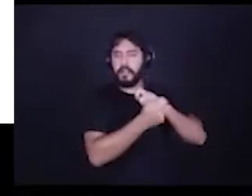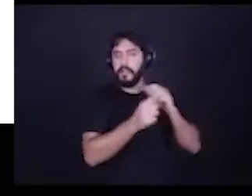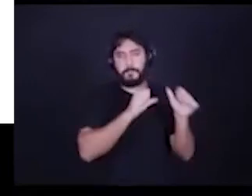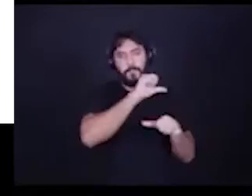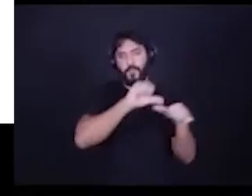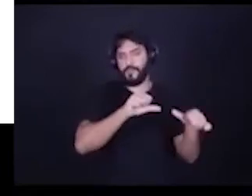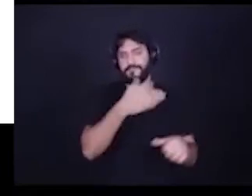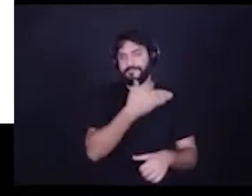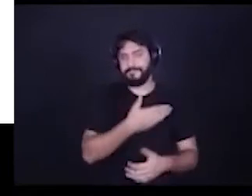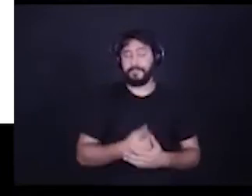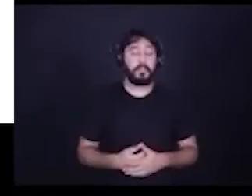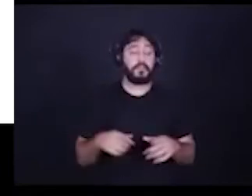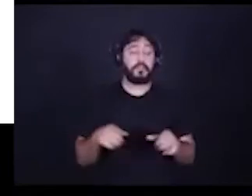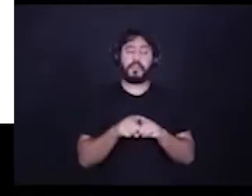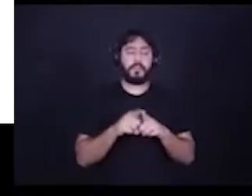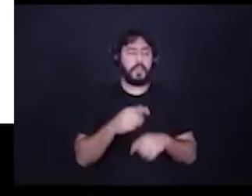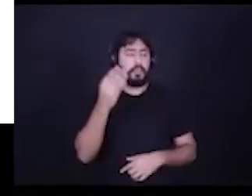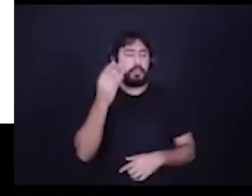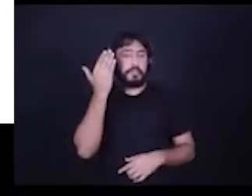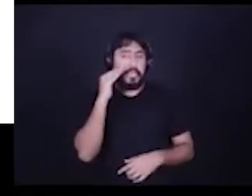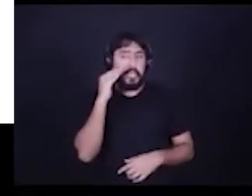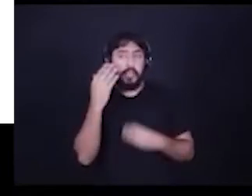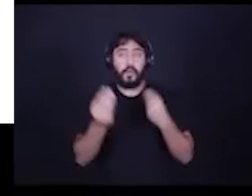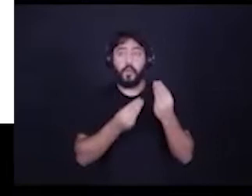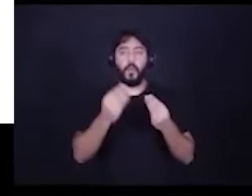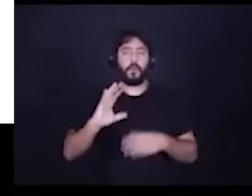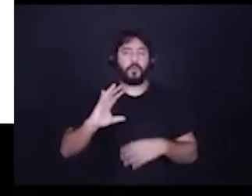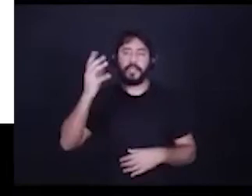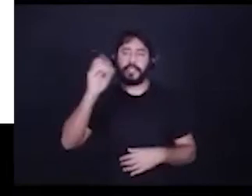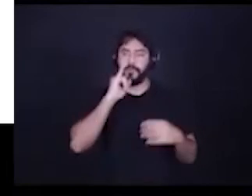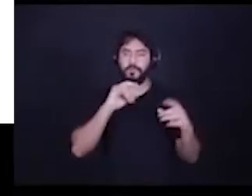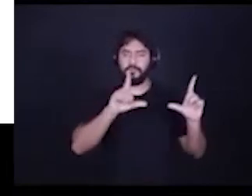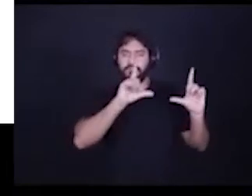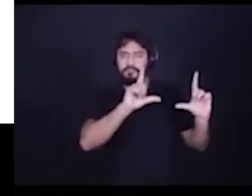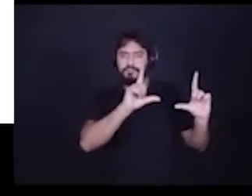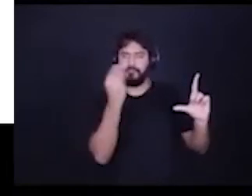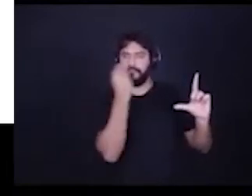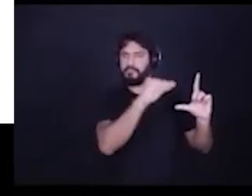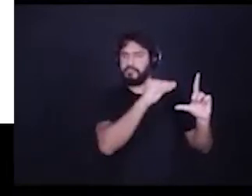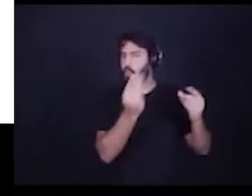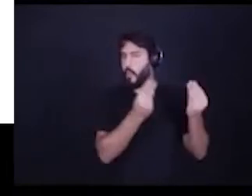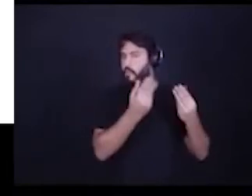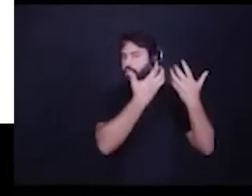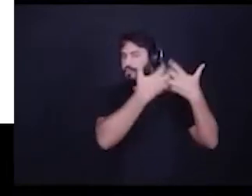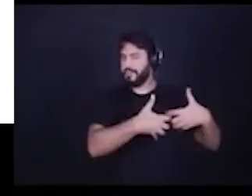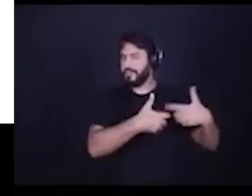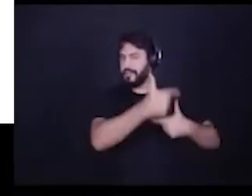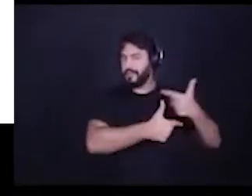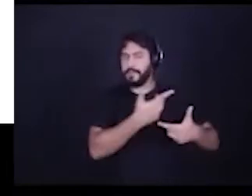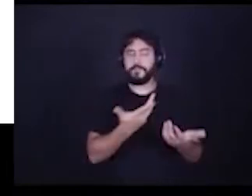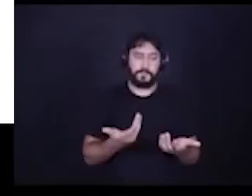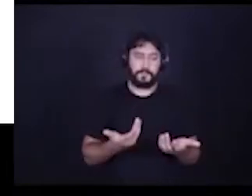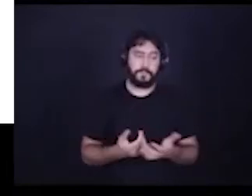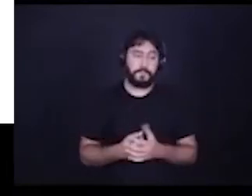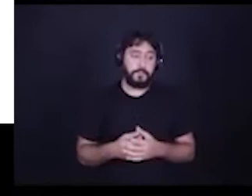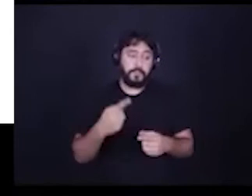entender como é que essa composição ia acontecer dentro de peças, entender que a peça principal que a gente precisava naquele momento e do qual tudo ia sair, era